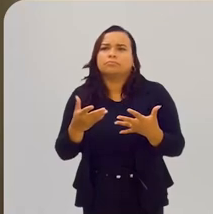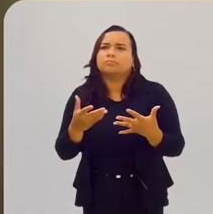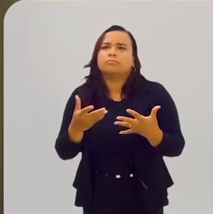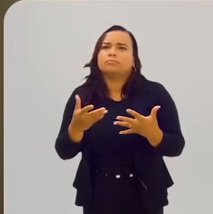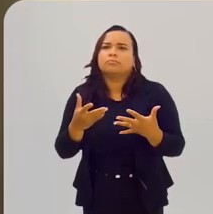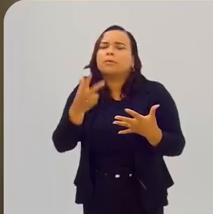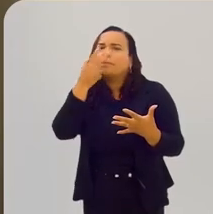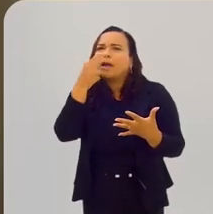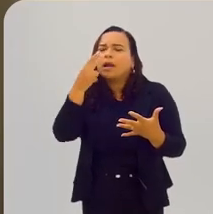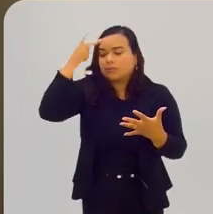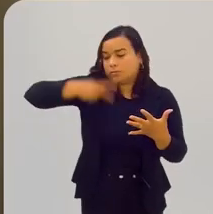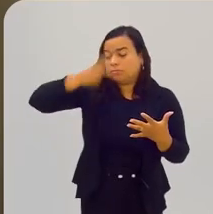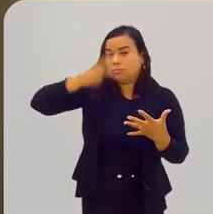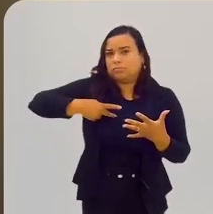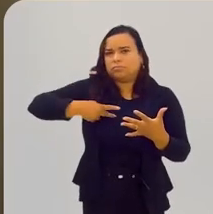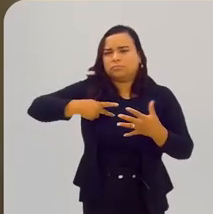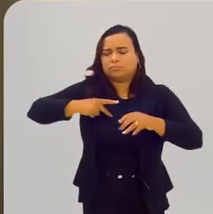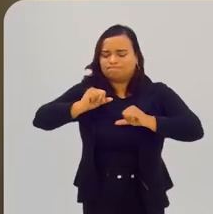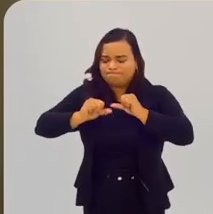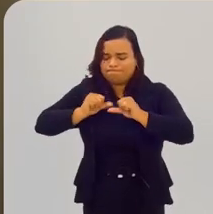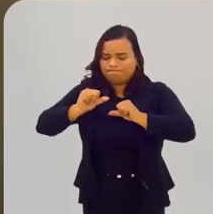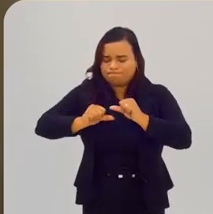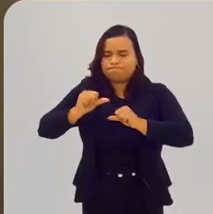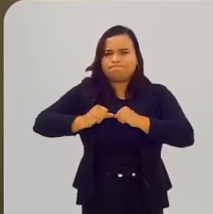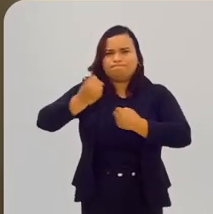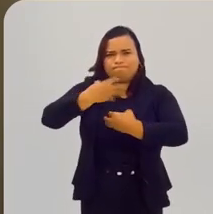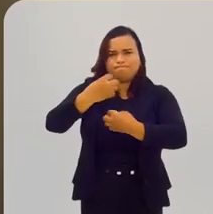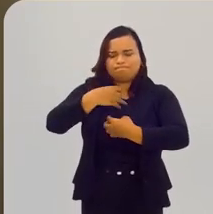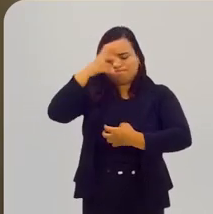uma educação uma autoeducação